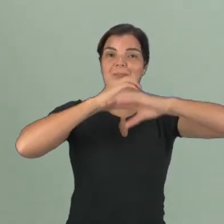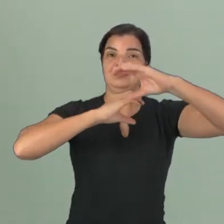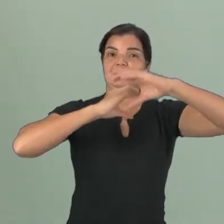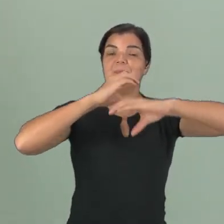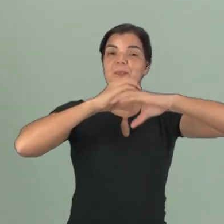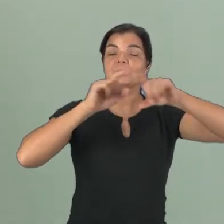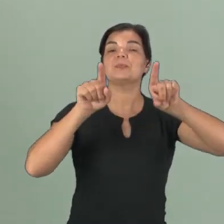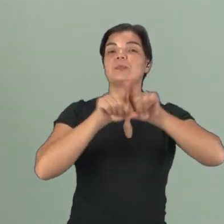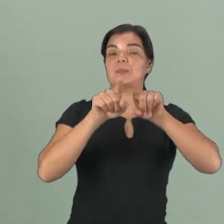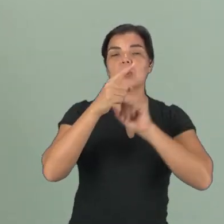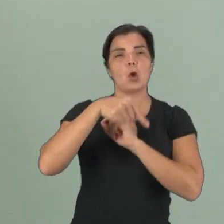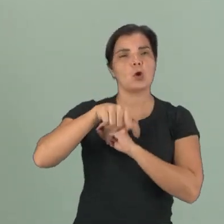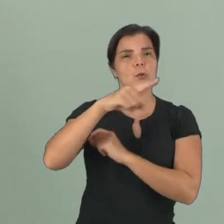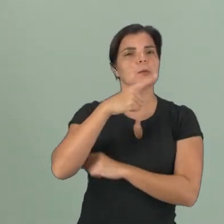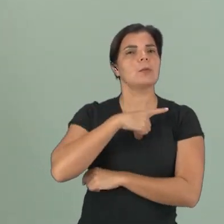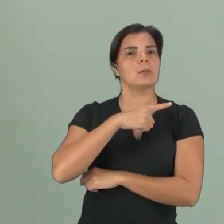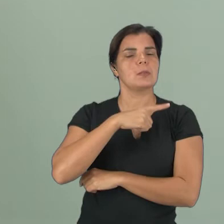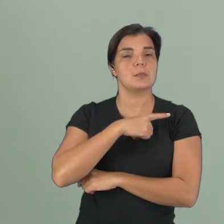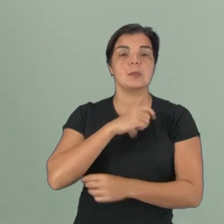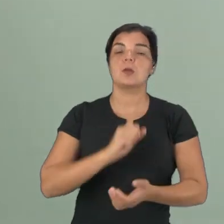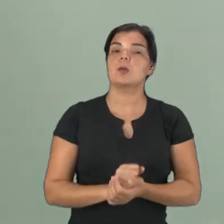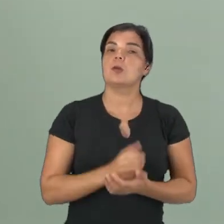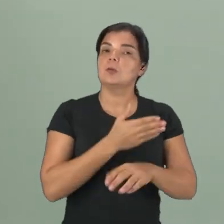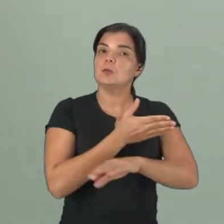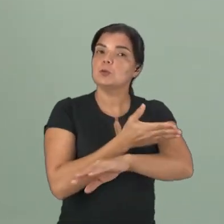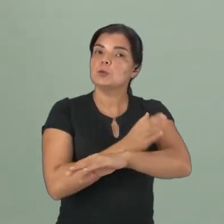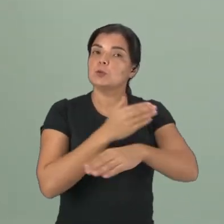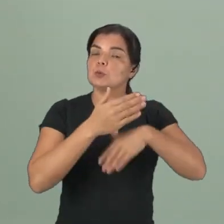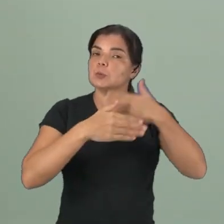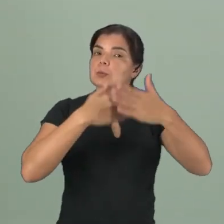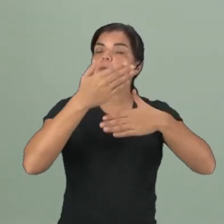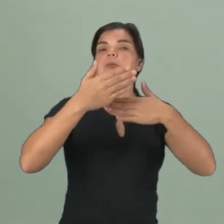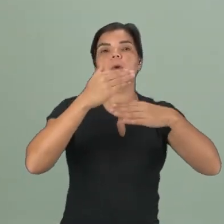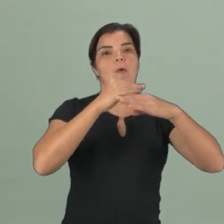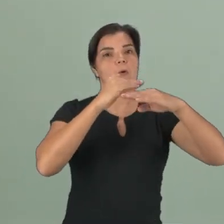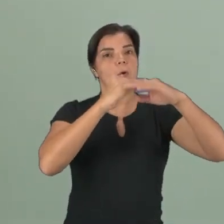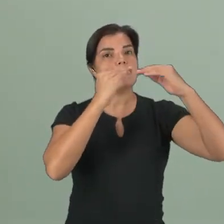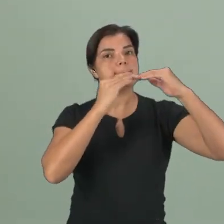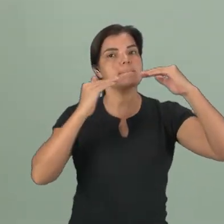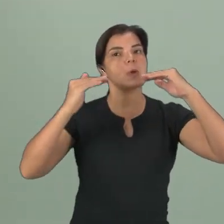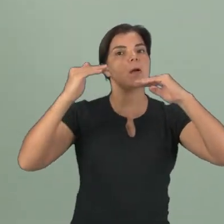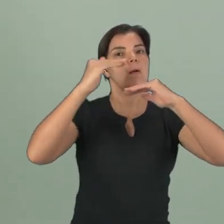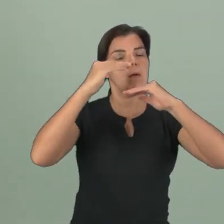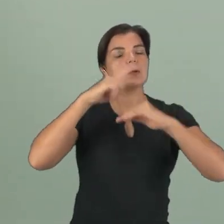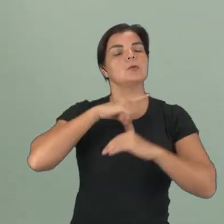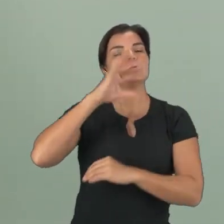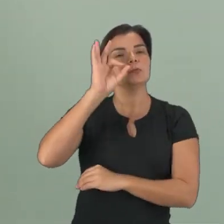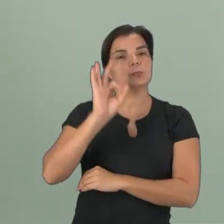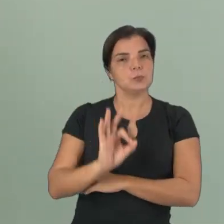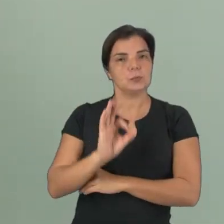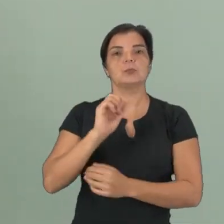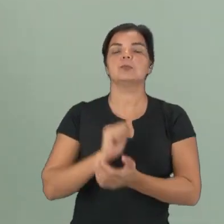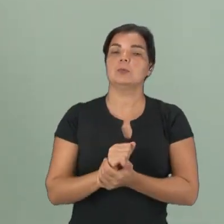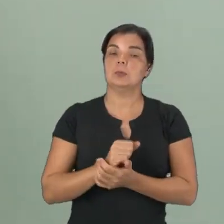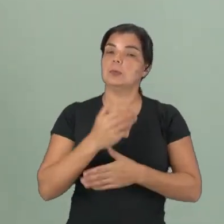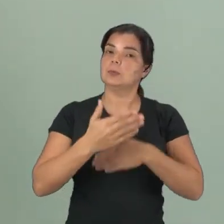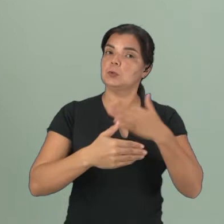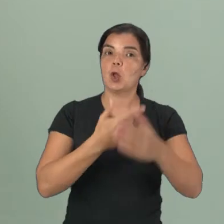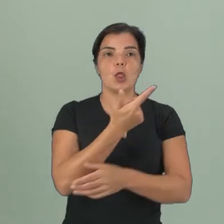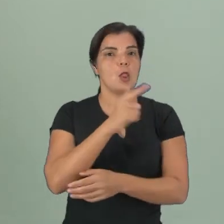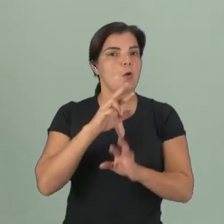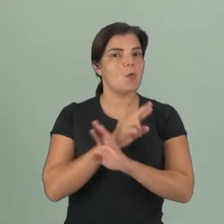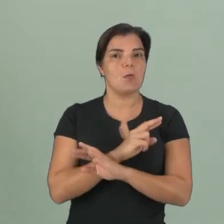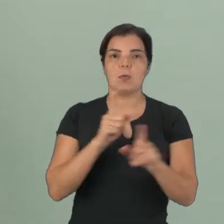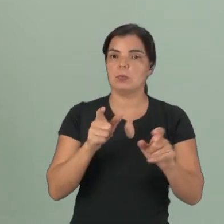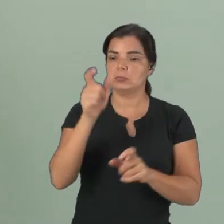altamente identificada, quando a gente tem esse estágio elevado da igualdade, onde realmente funcione esse processo de não haver